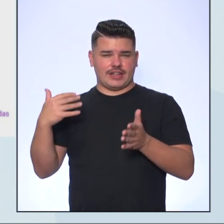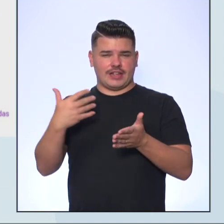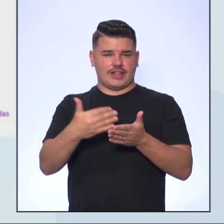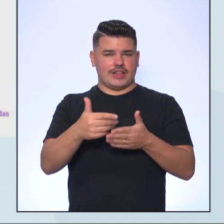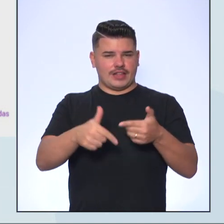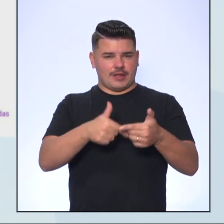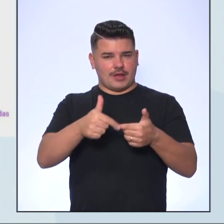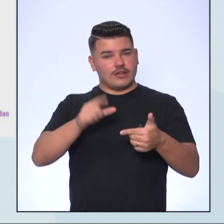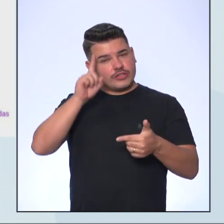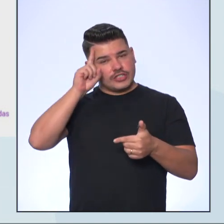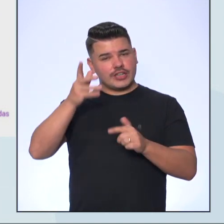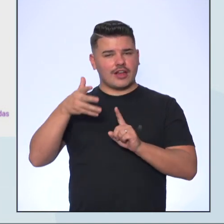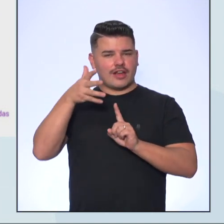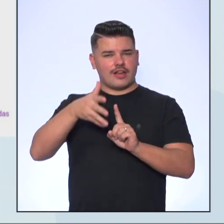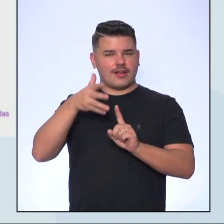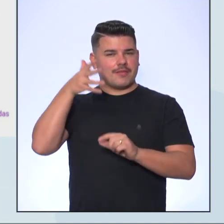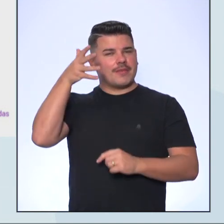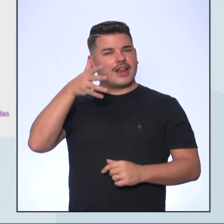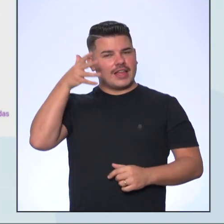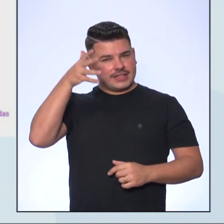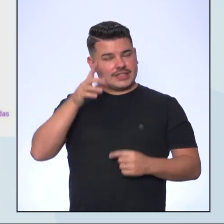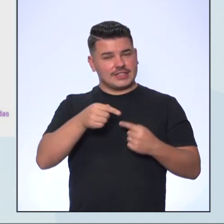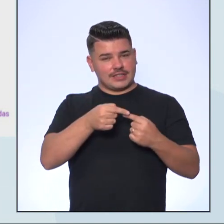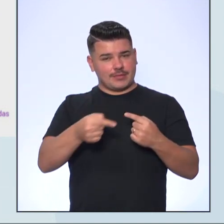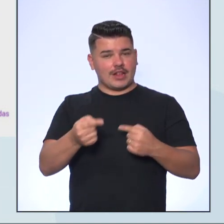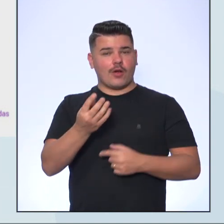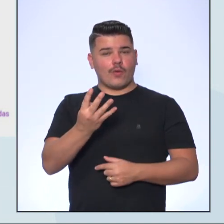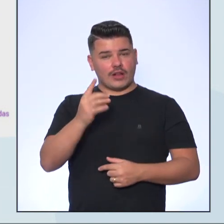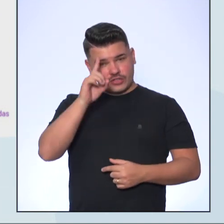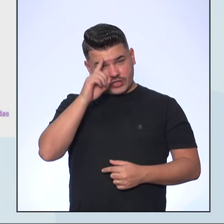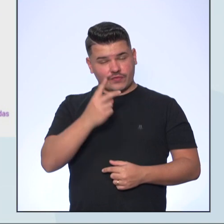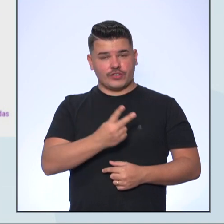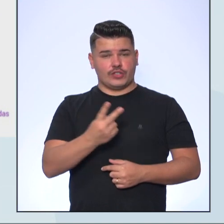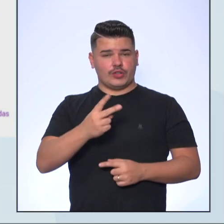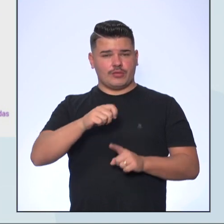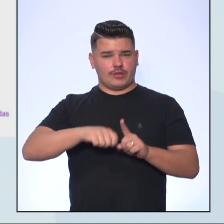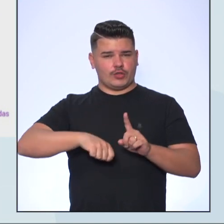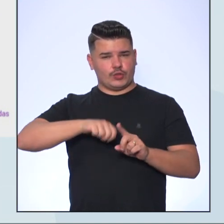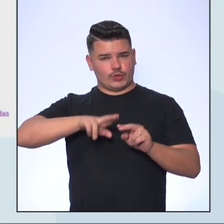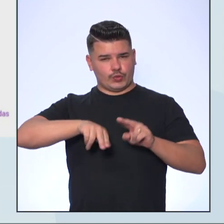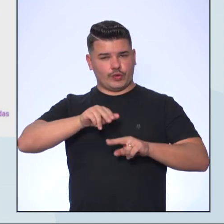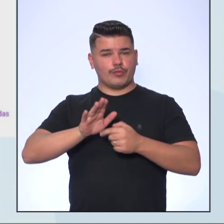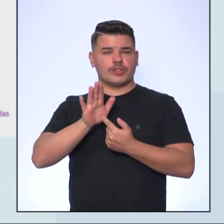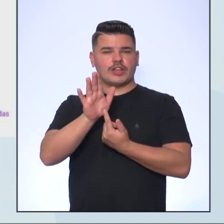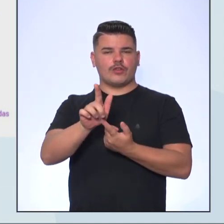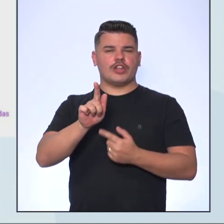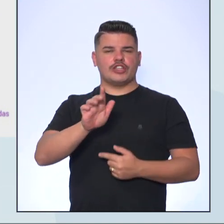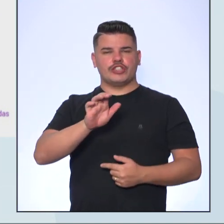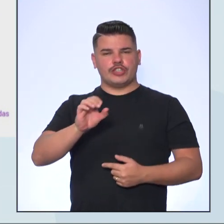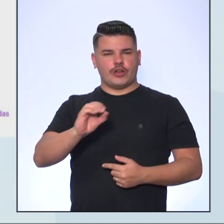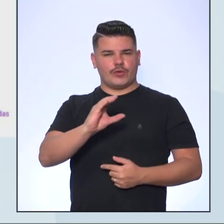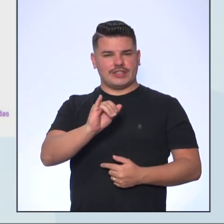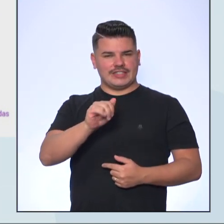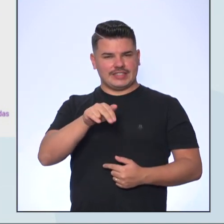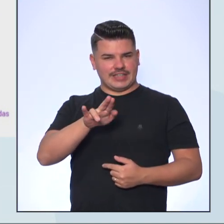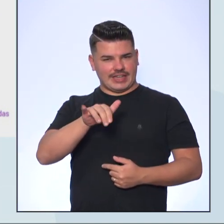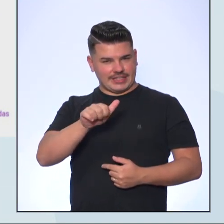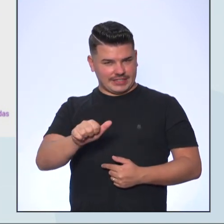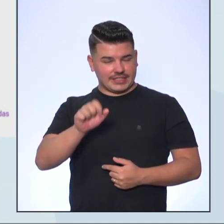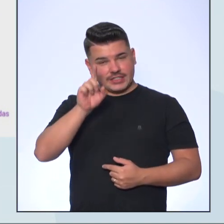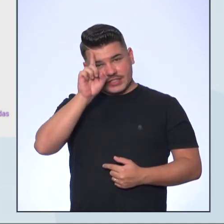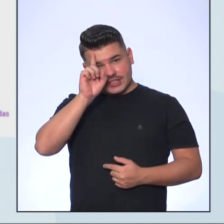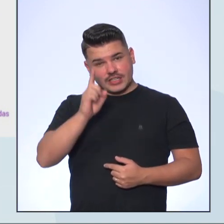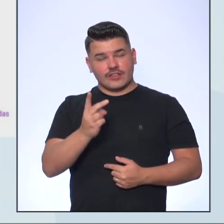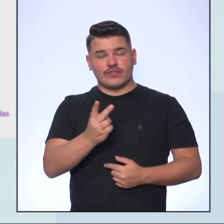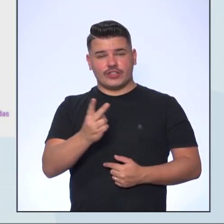dia da palestra. Na semana 4, 22 de junho, apresentando a geociência. 23 de junho, experimento